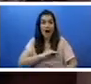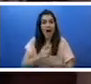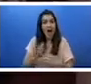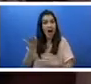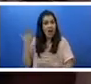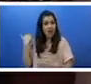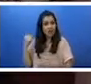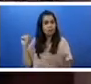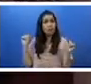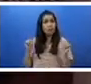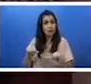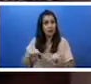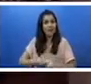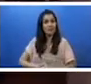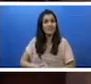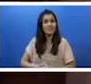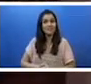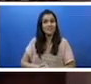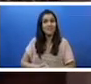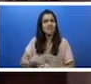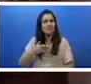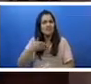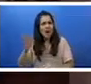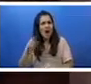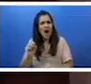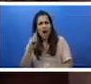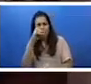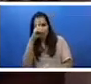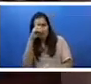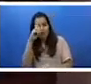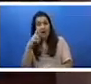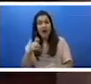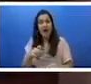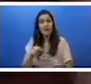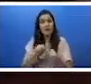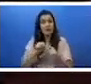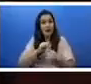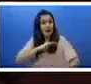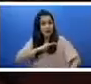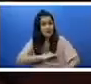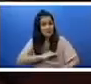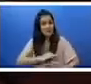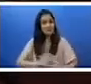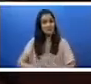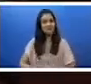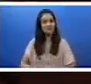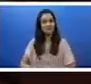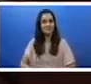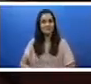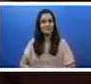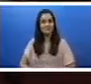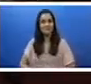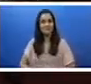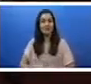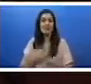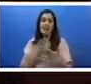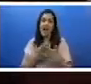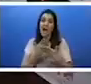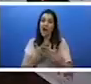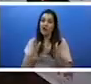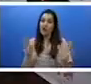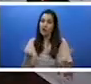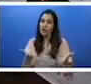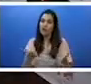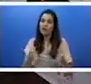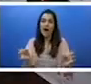pior, tudo bem? Então, vai ao hospital, faça o exame antes que seja tarde. E a nossa aula hoje vai